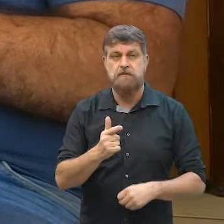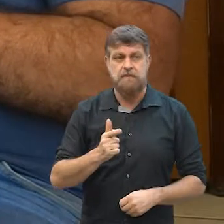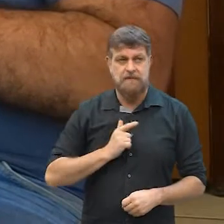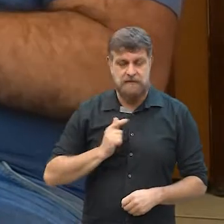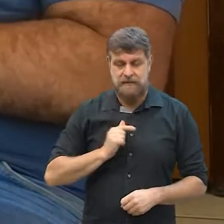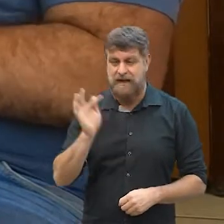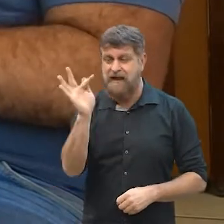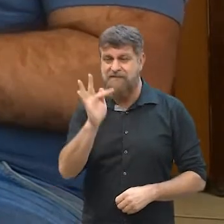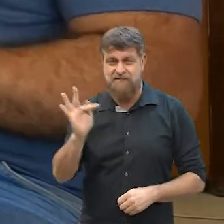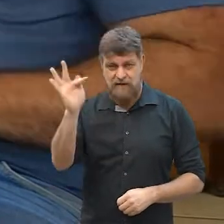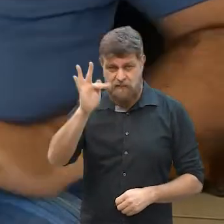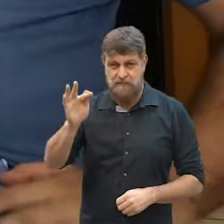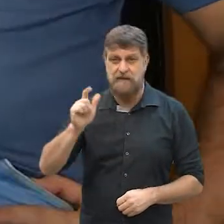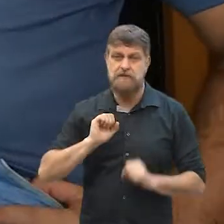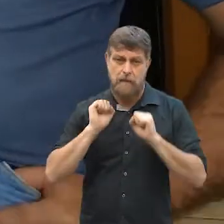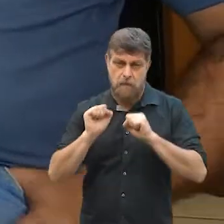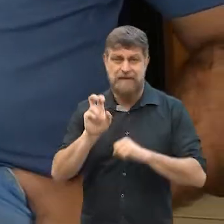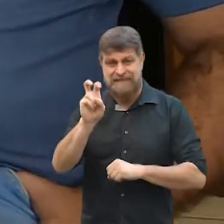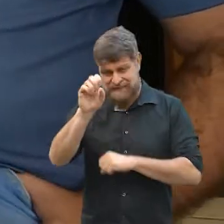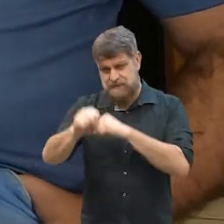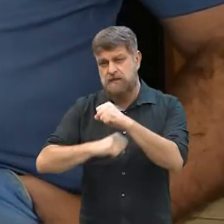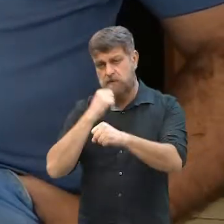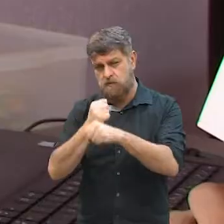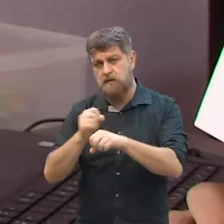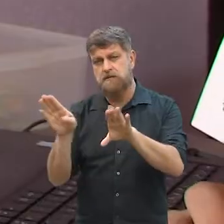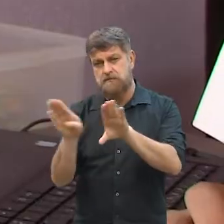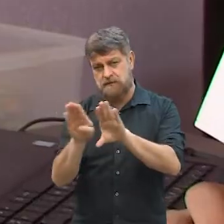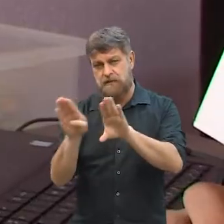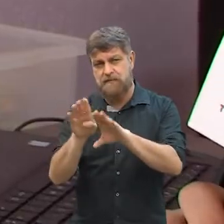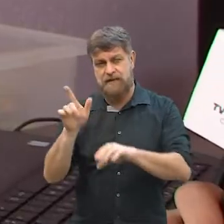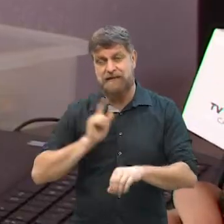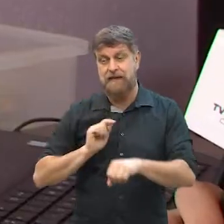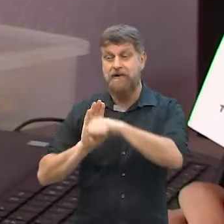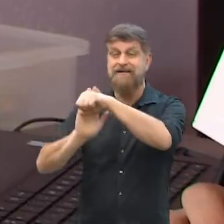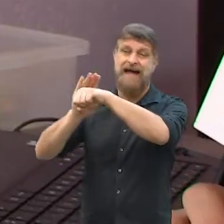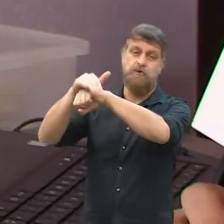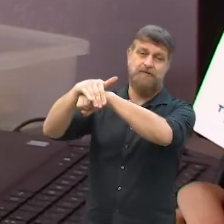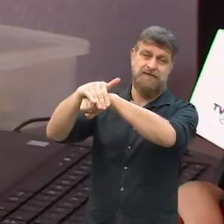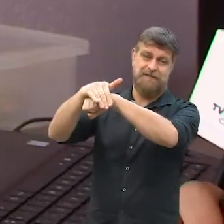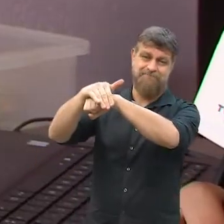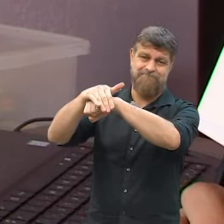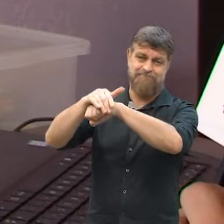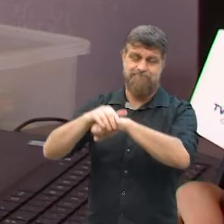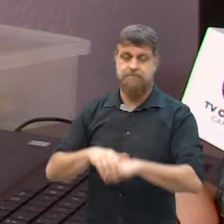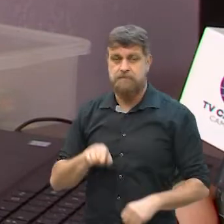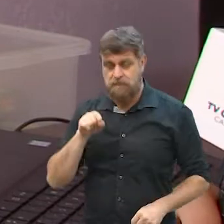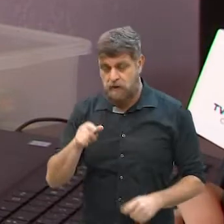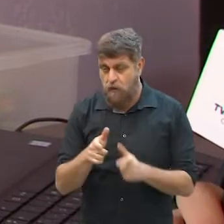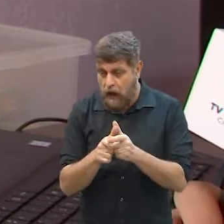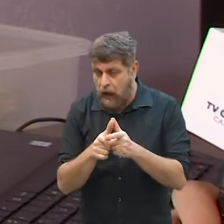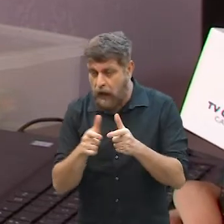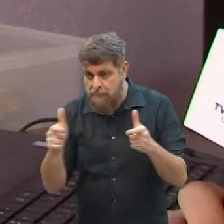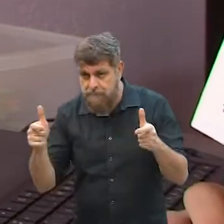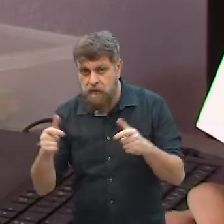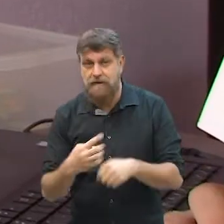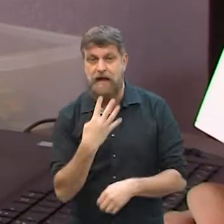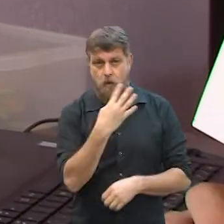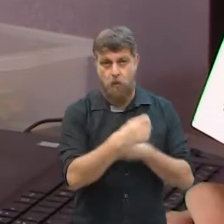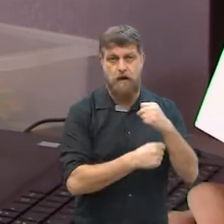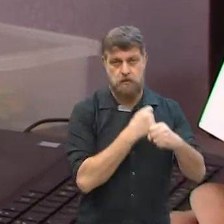muitas faculdades são 5 anos, tá? Às vezes por fazer à noite, tá? Normalmente a maioria são